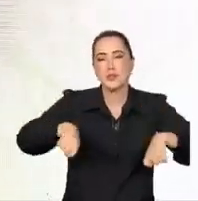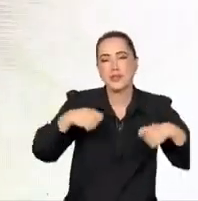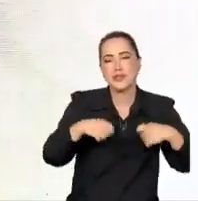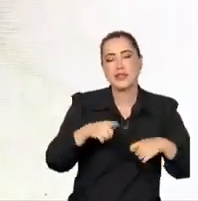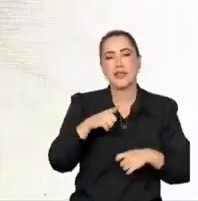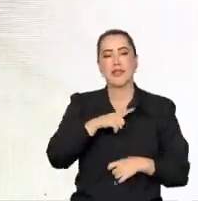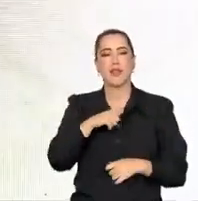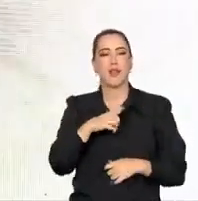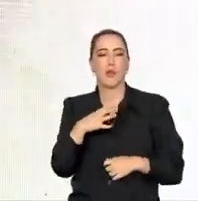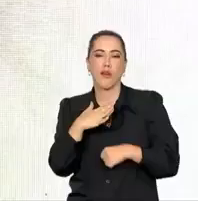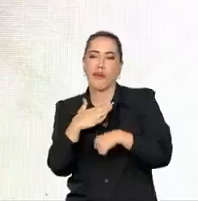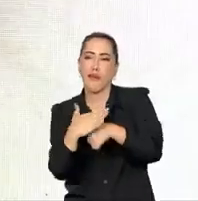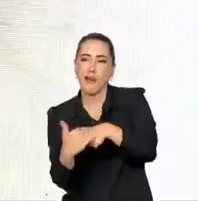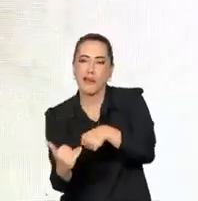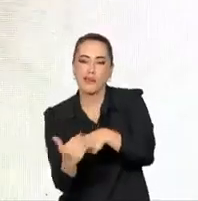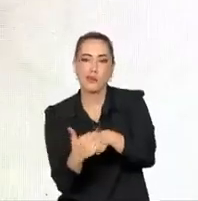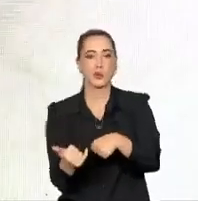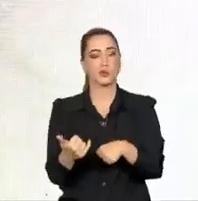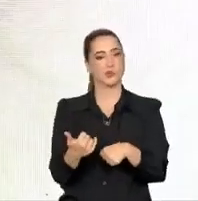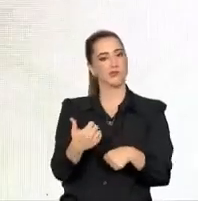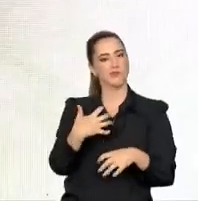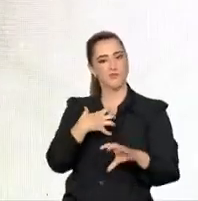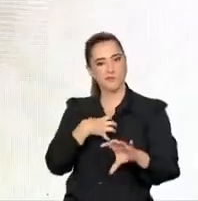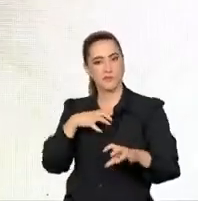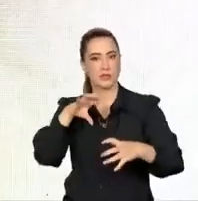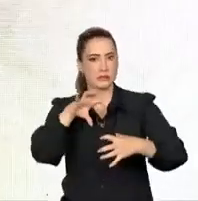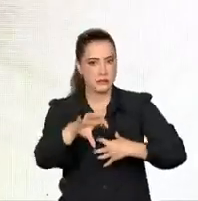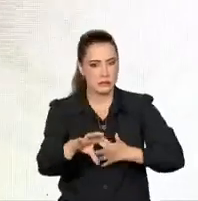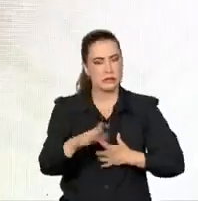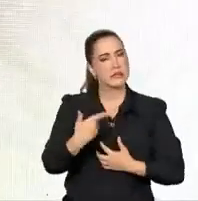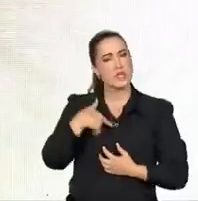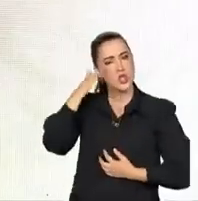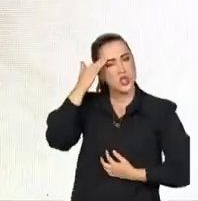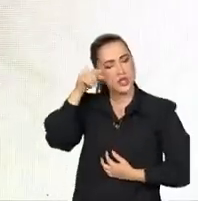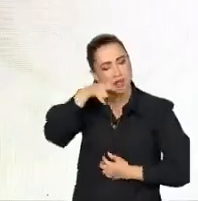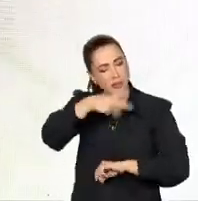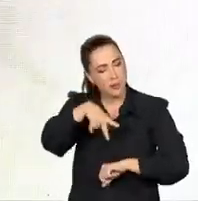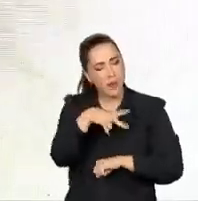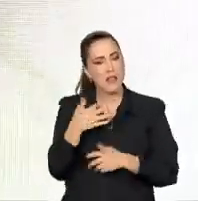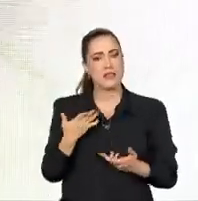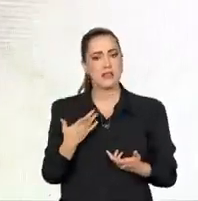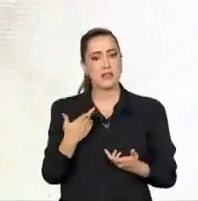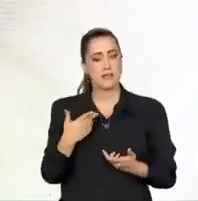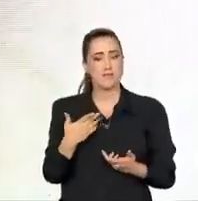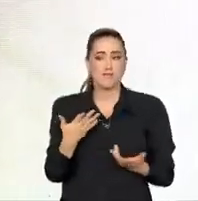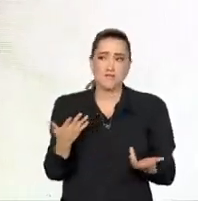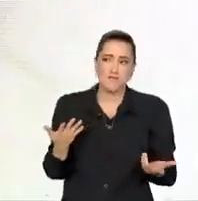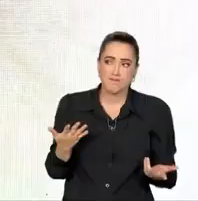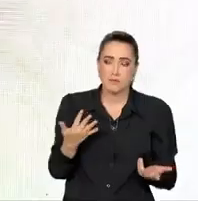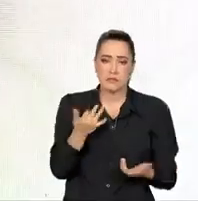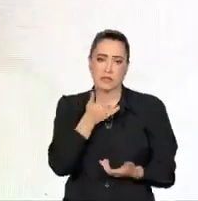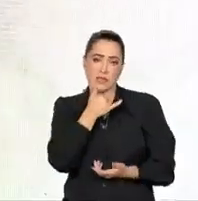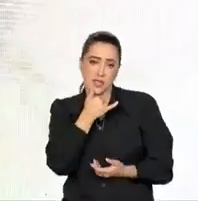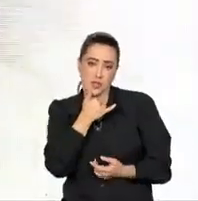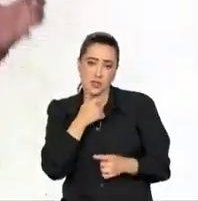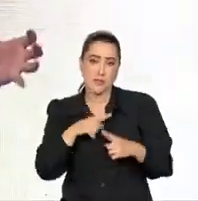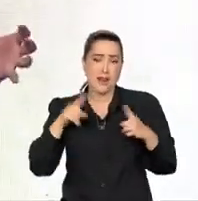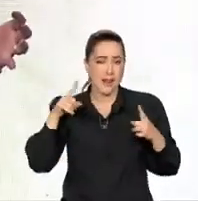ter esse carinho e essa sensibilidade de entender que a gente está num país que, infelizmente,